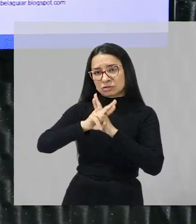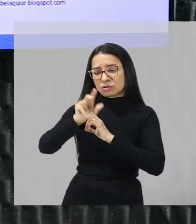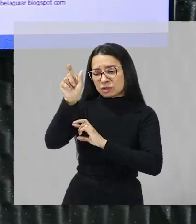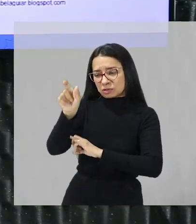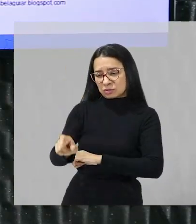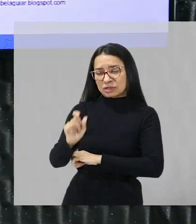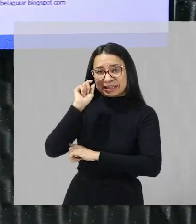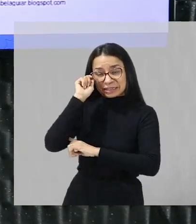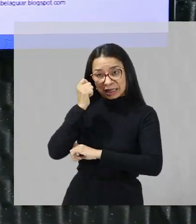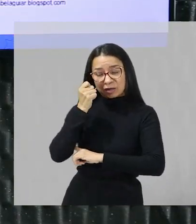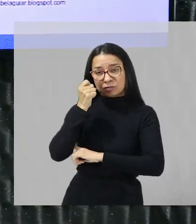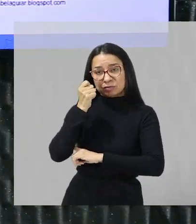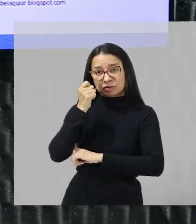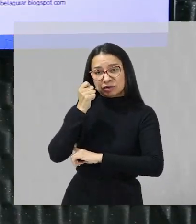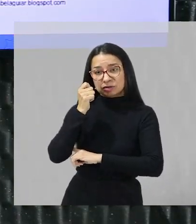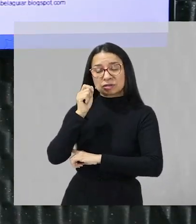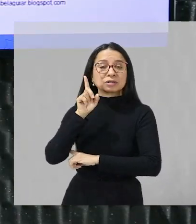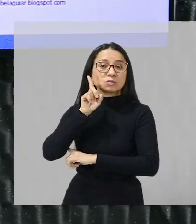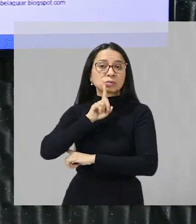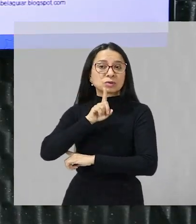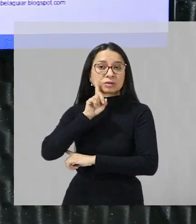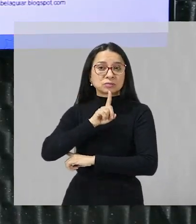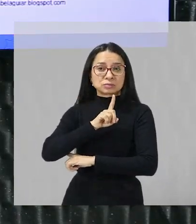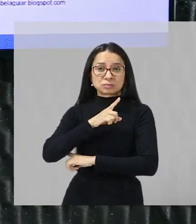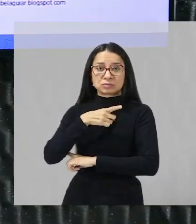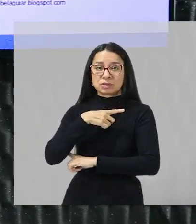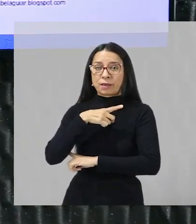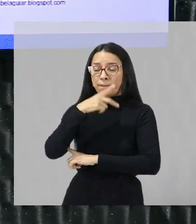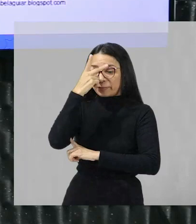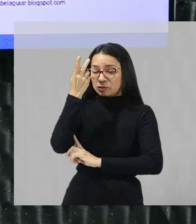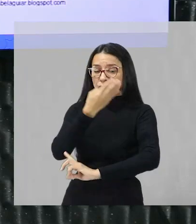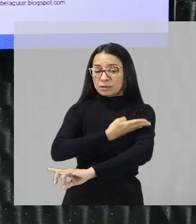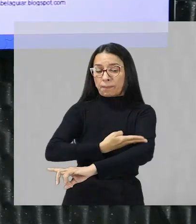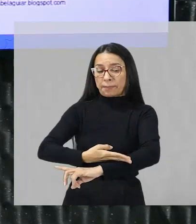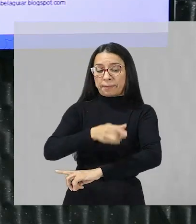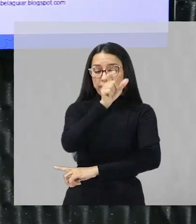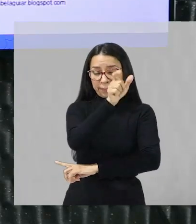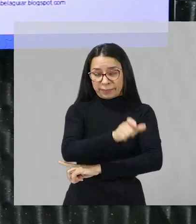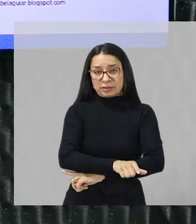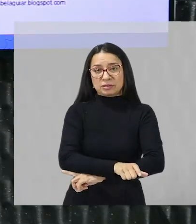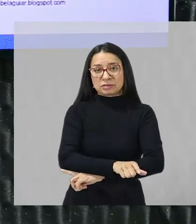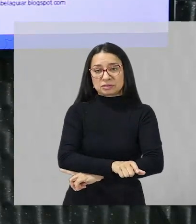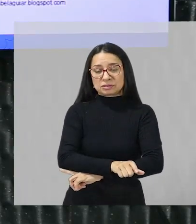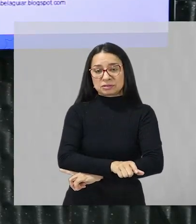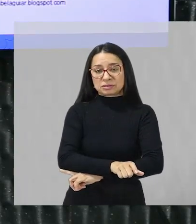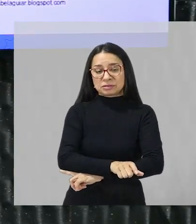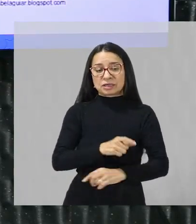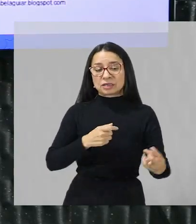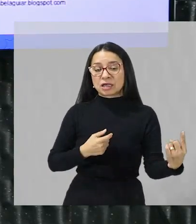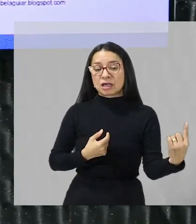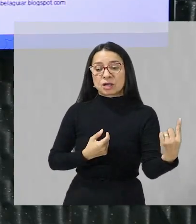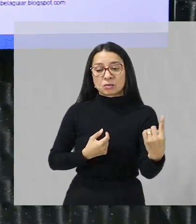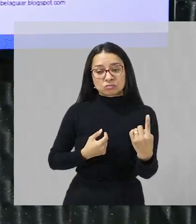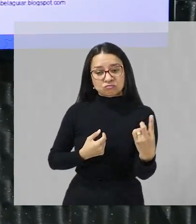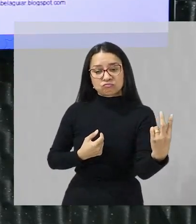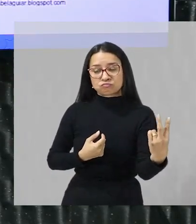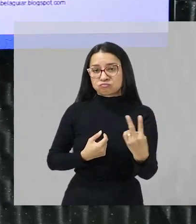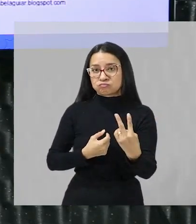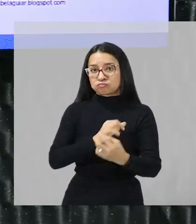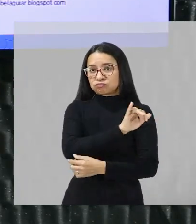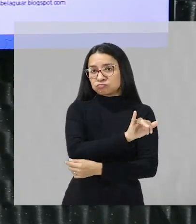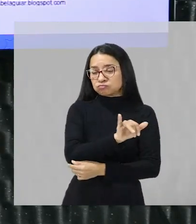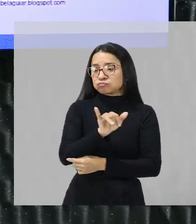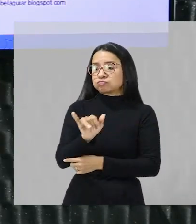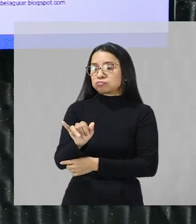e a naturalização da experiência masculina. Então, grifa. Supervalorização do masculino e